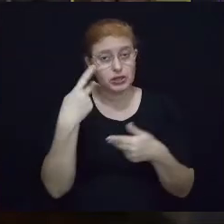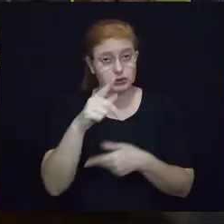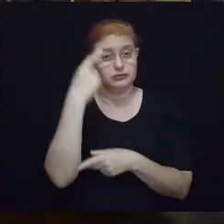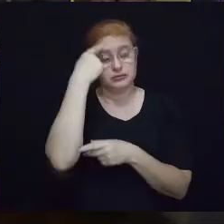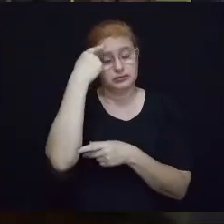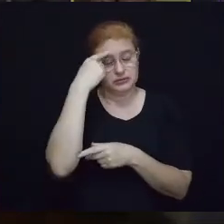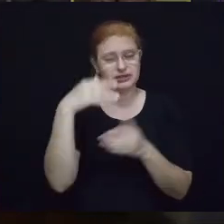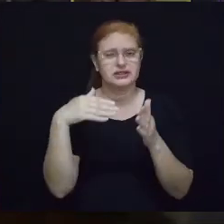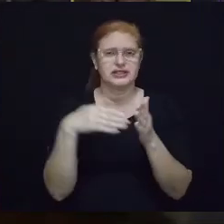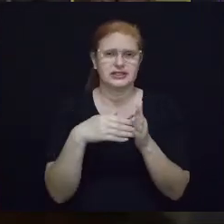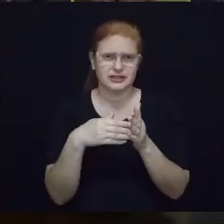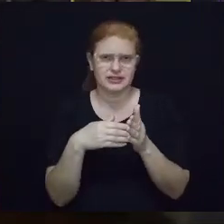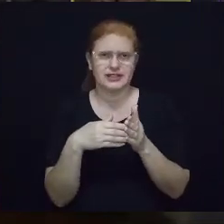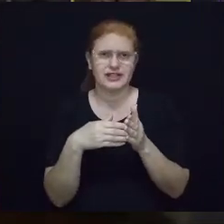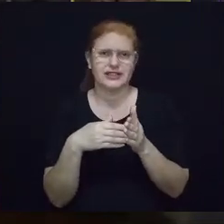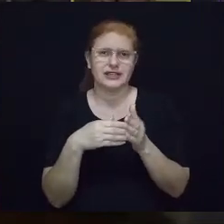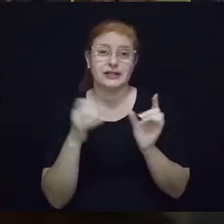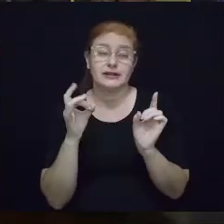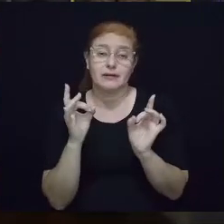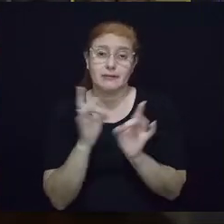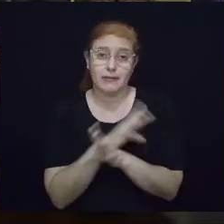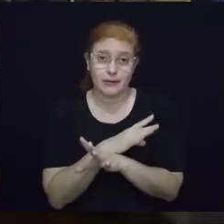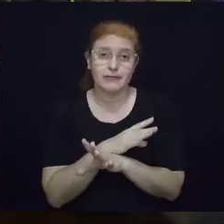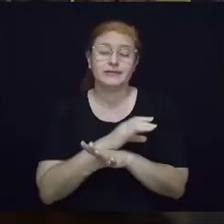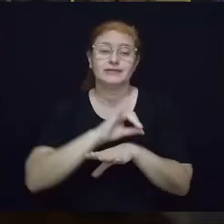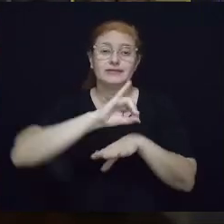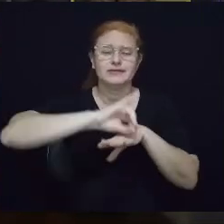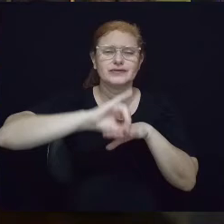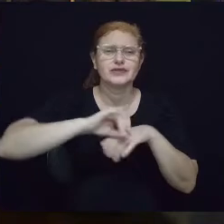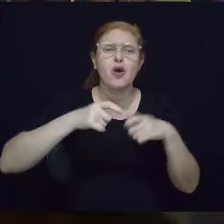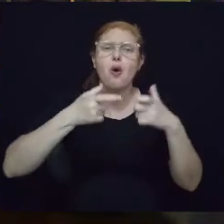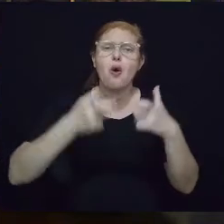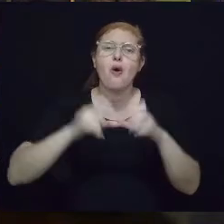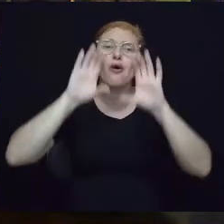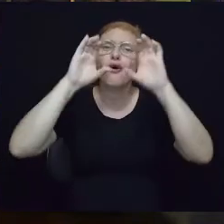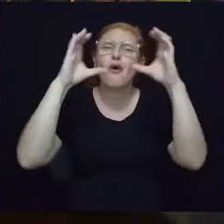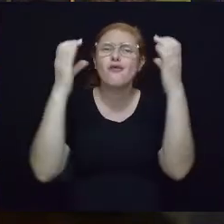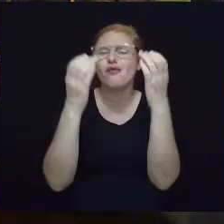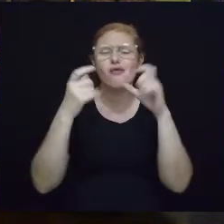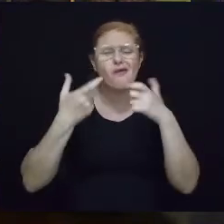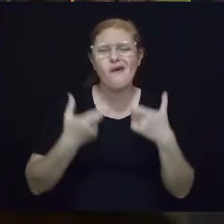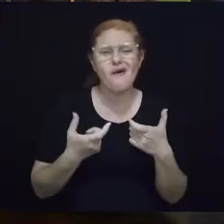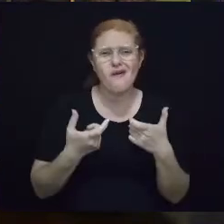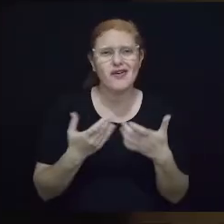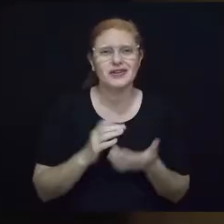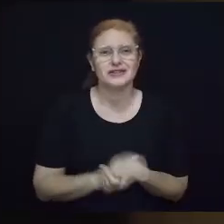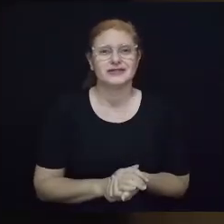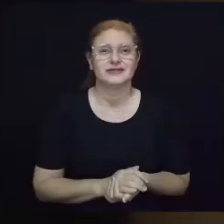escultura. Onde está, ali particularmente, a nuvem? Onde é que está?